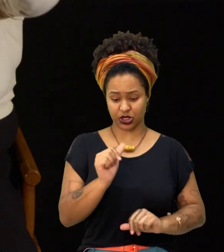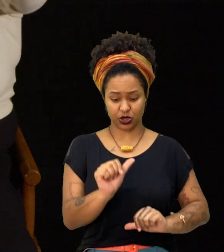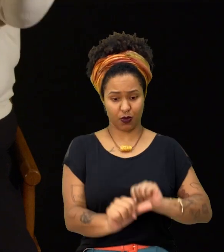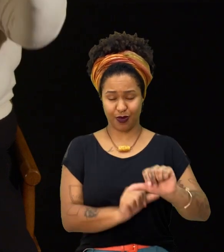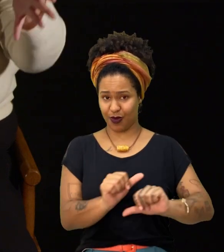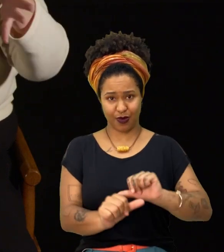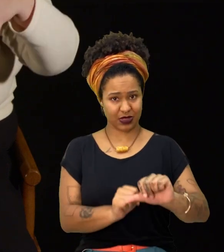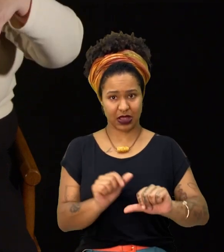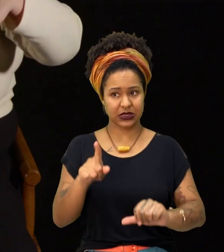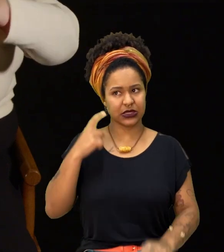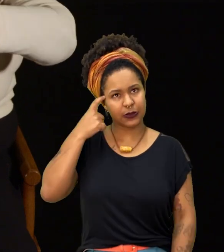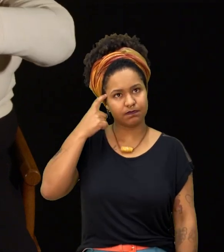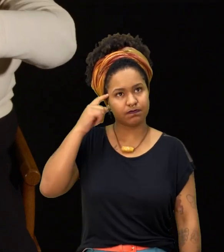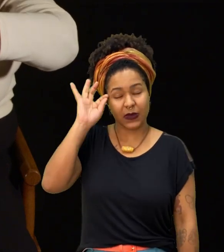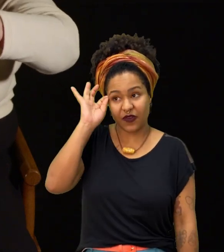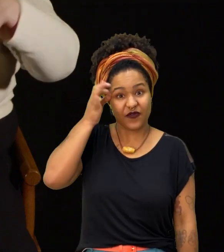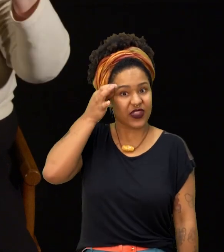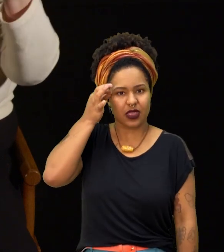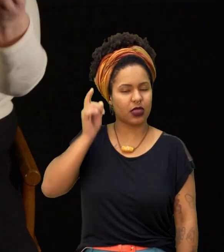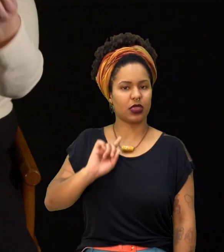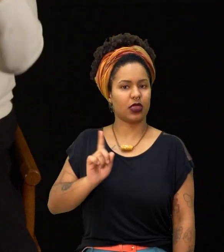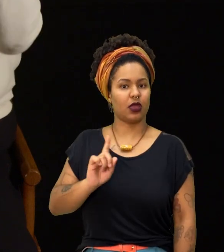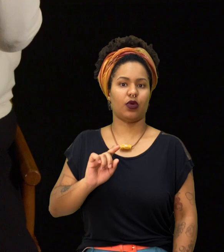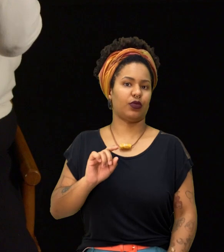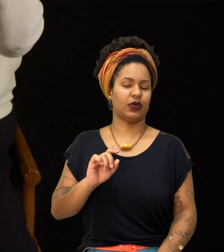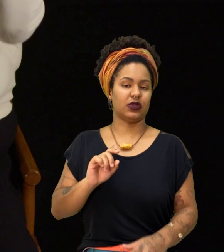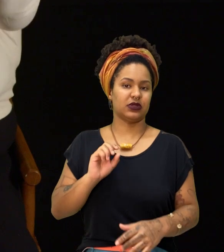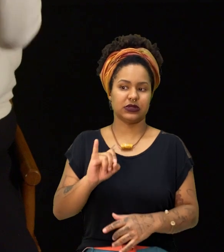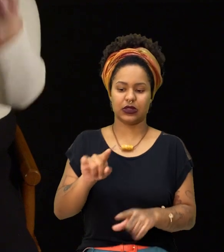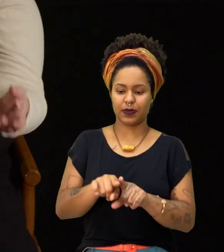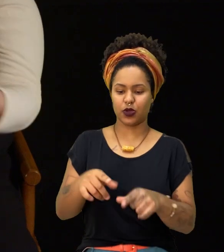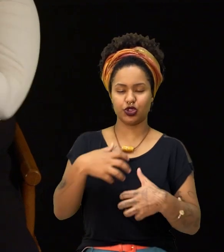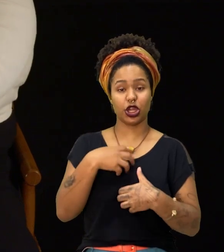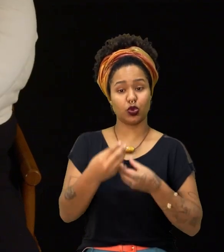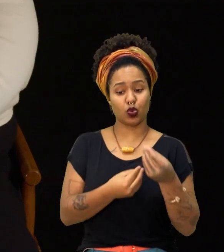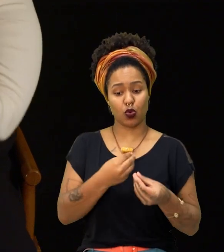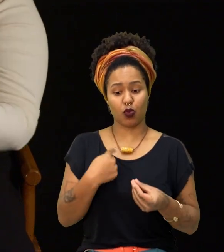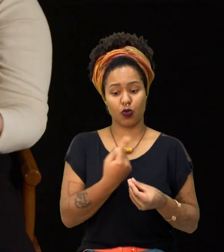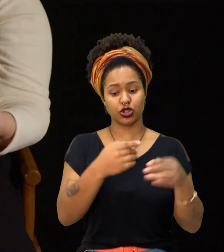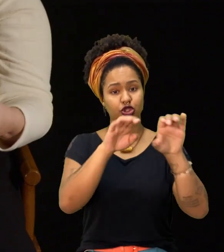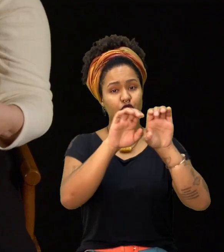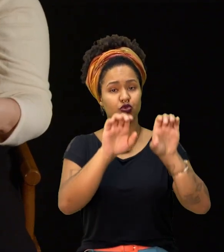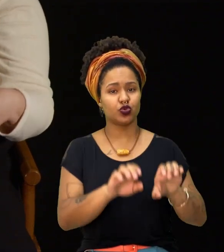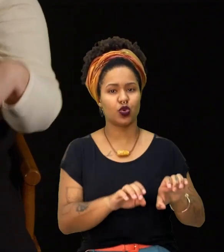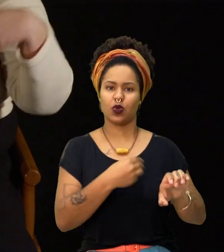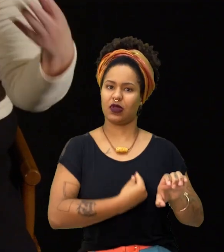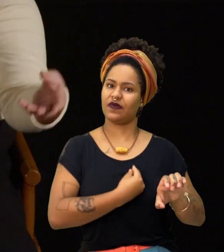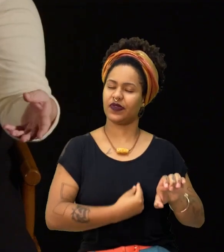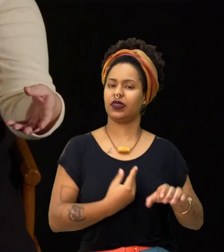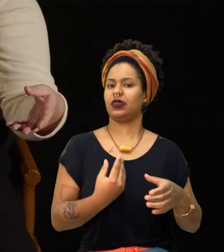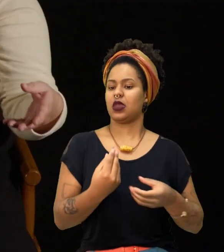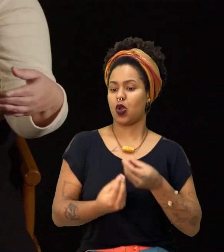não virarmos essa chave e realmente até a forma, né, de como a gente estrutura a nossa vida, as